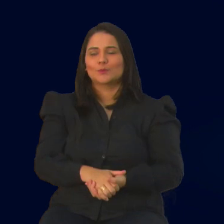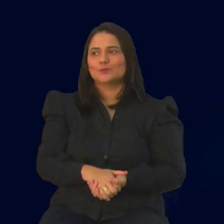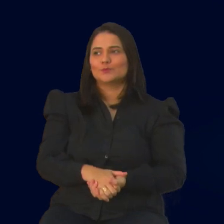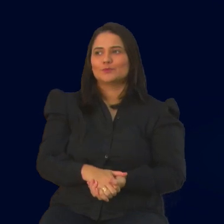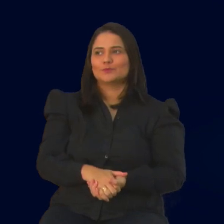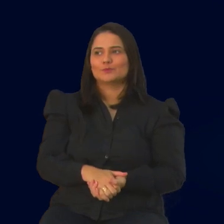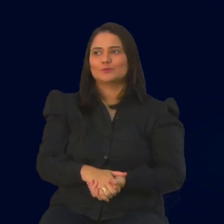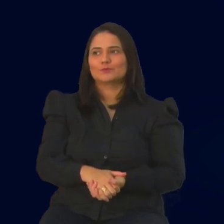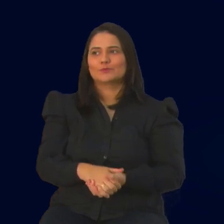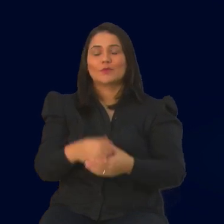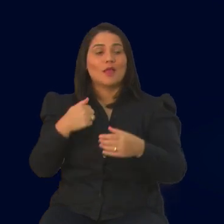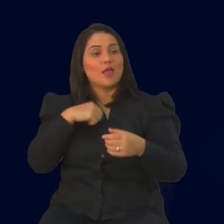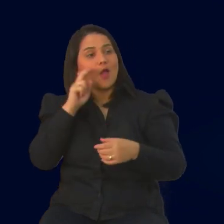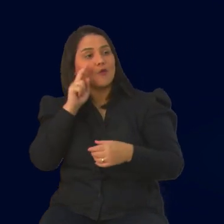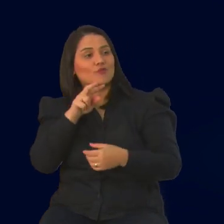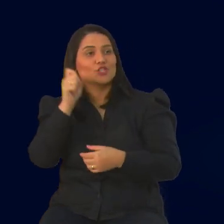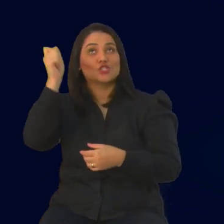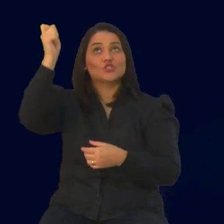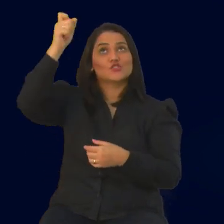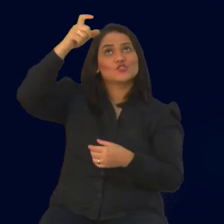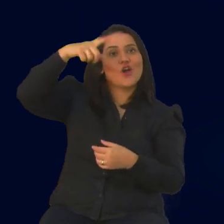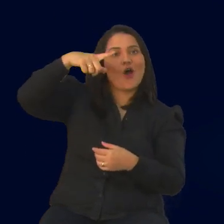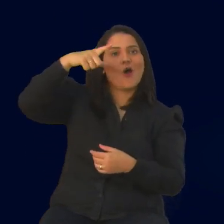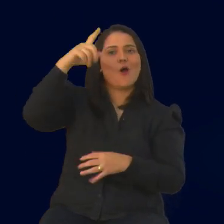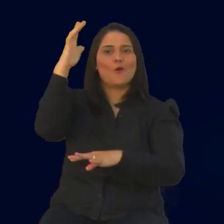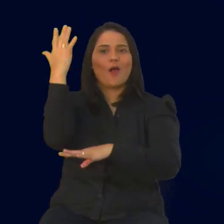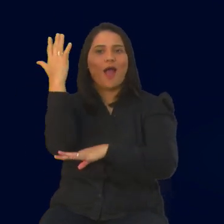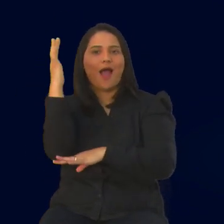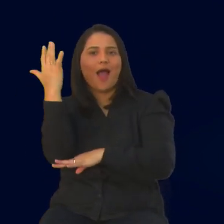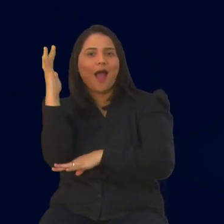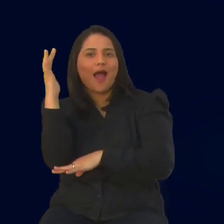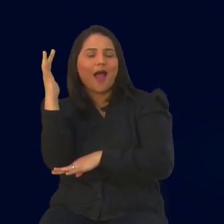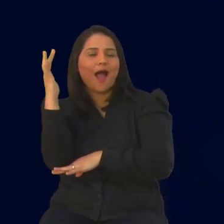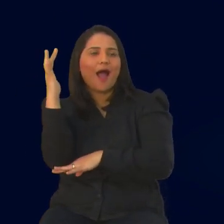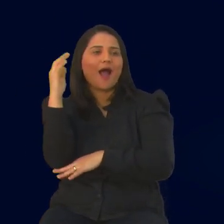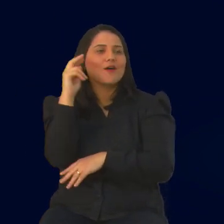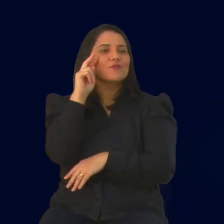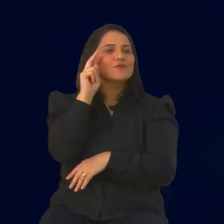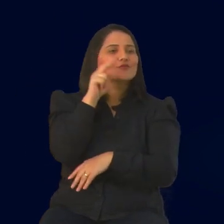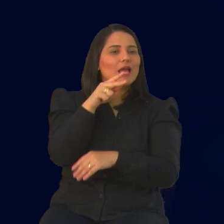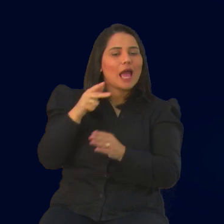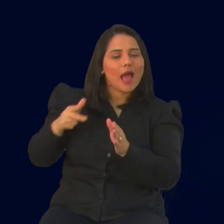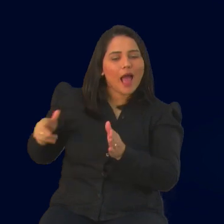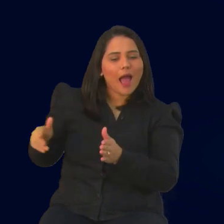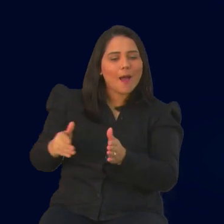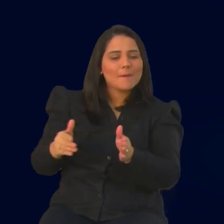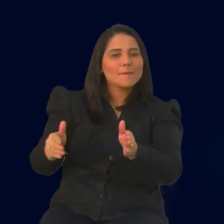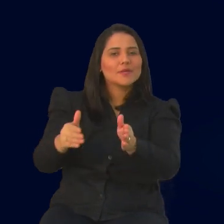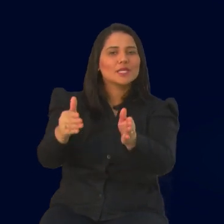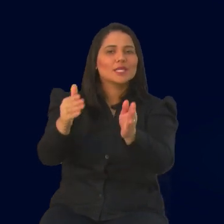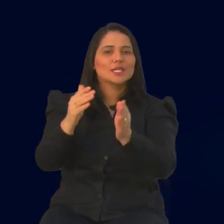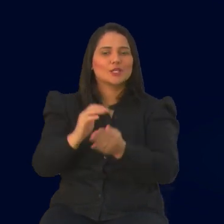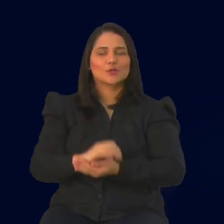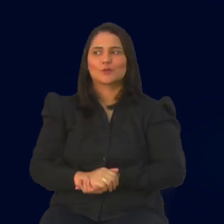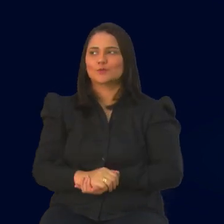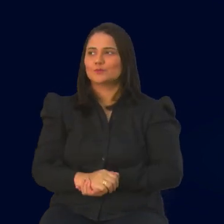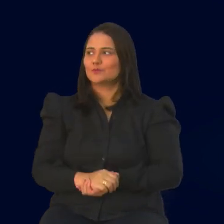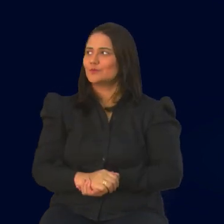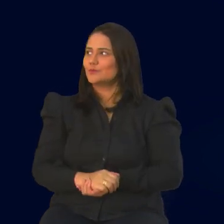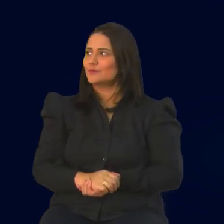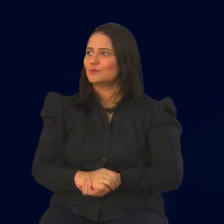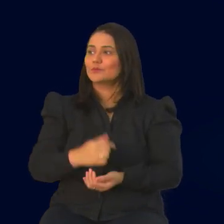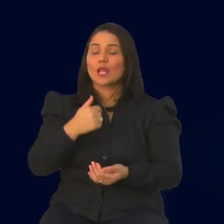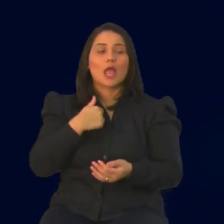Porque eu vi sol, eu vi árvore, eu vi caminho. E o que eu pedi